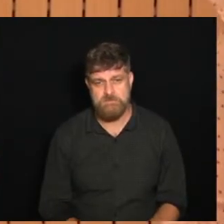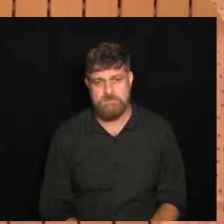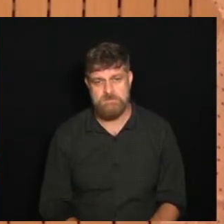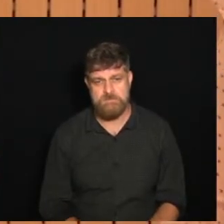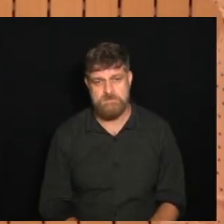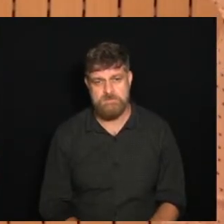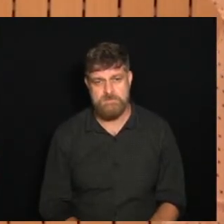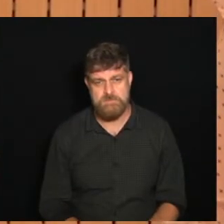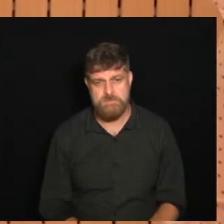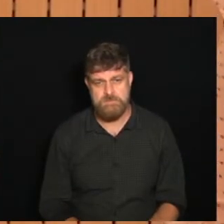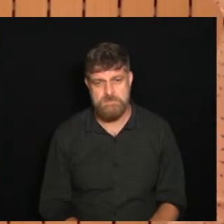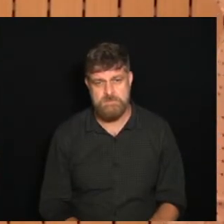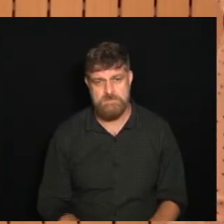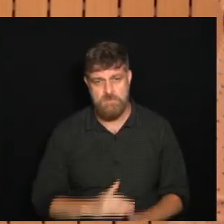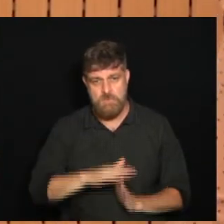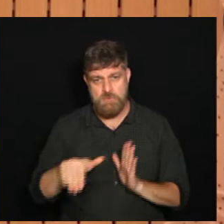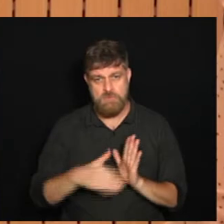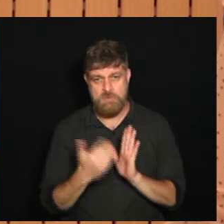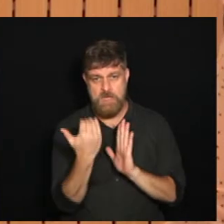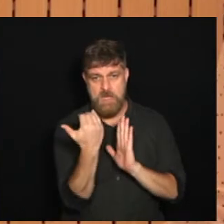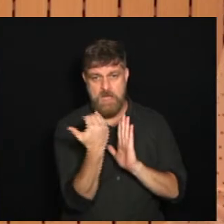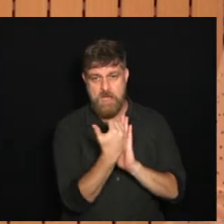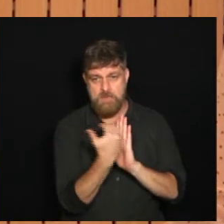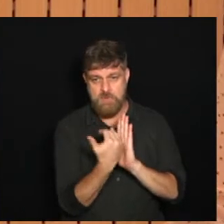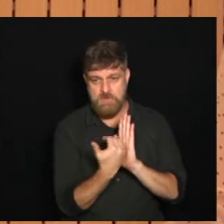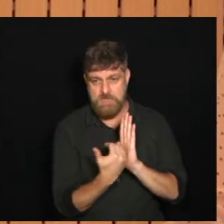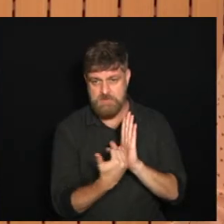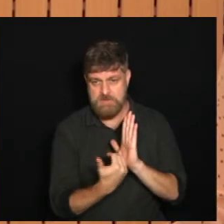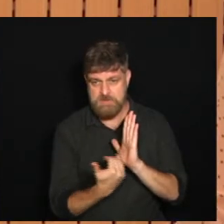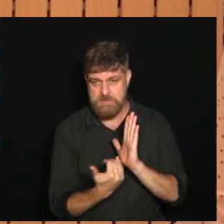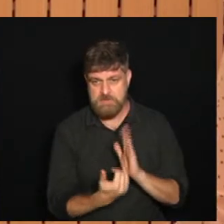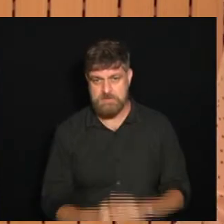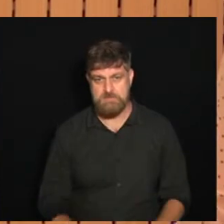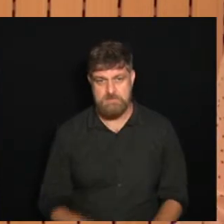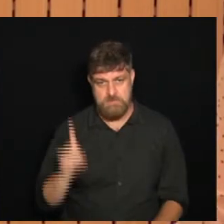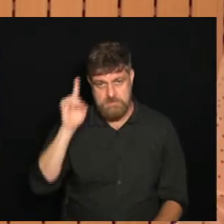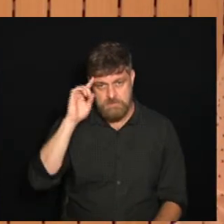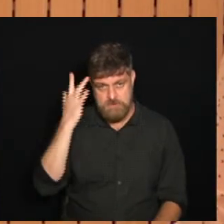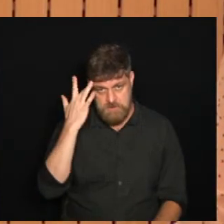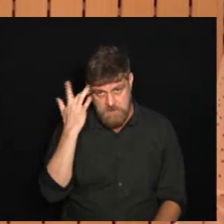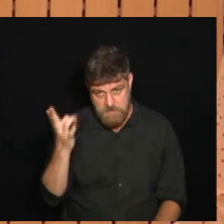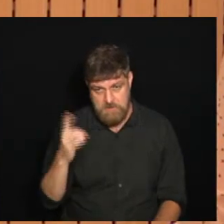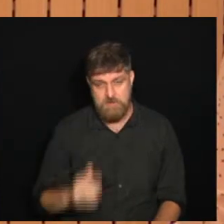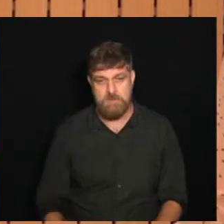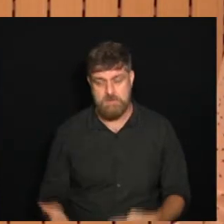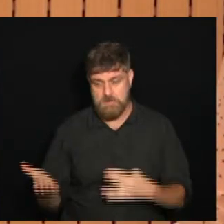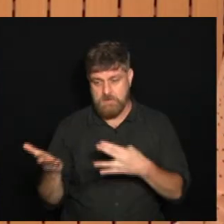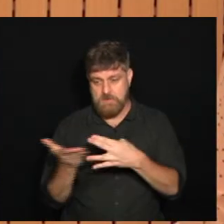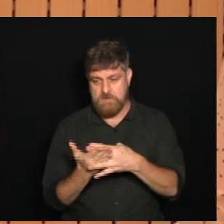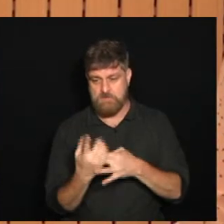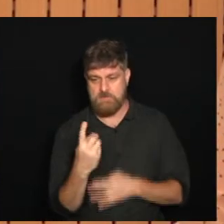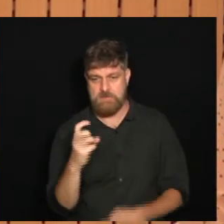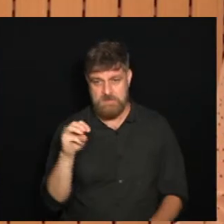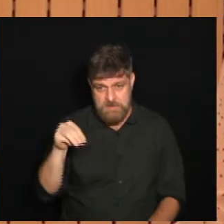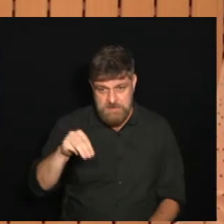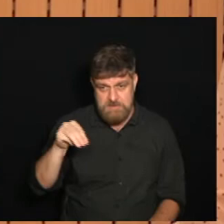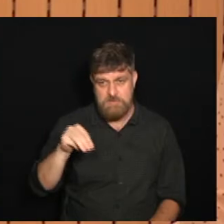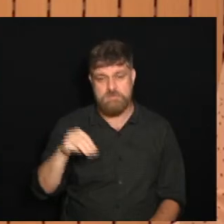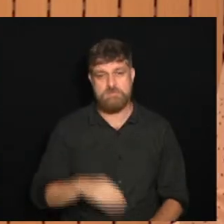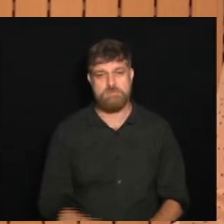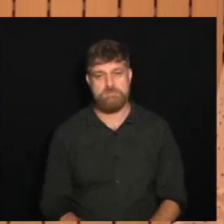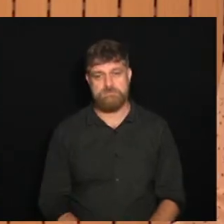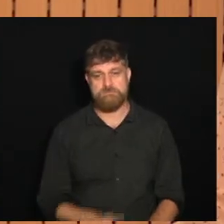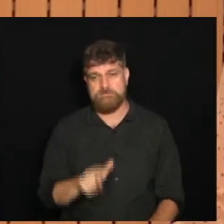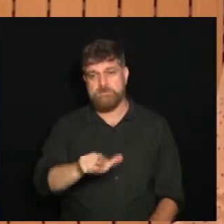toda a programação a partir do dia do amanhã. Estão suspensos os trabalhos por 15 minutos